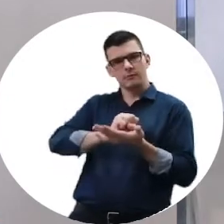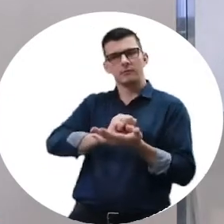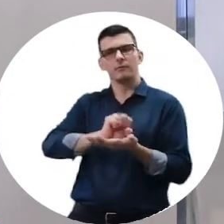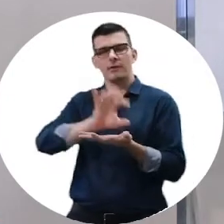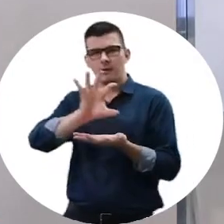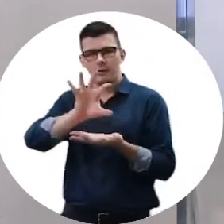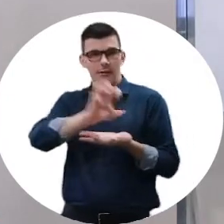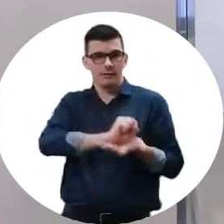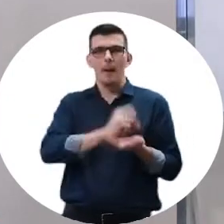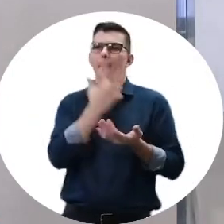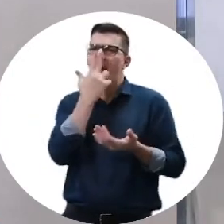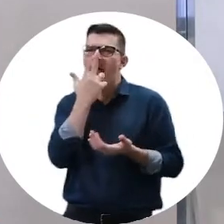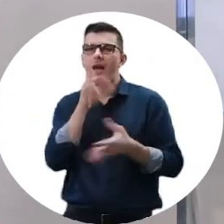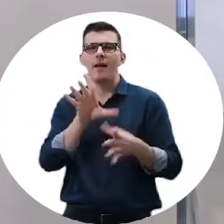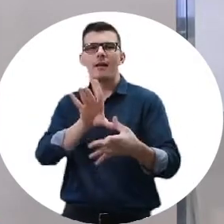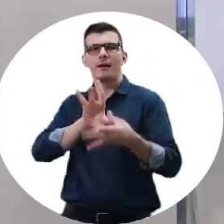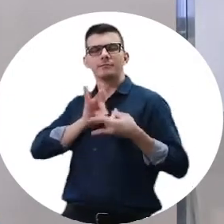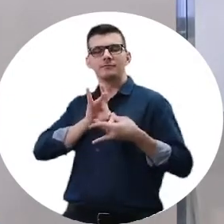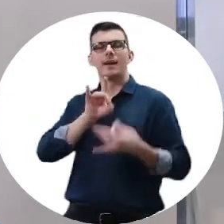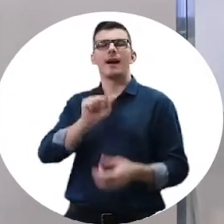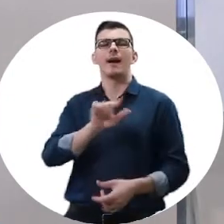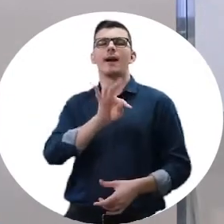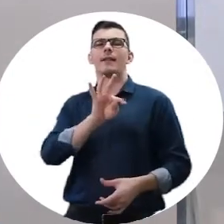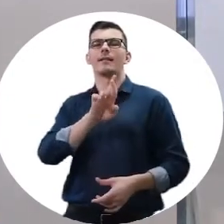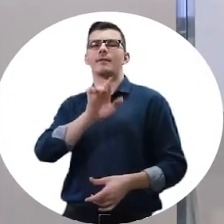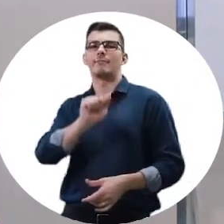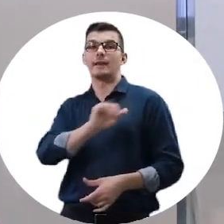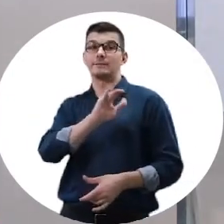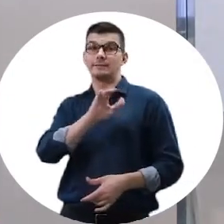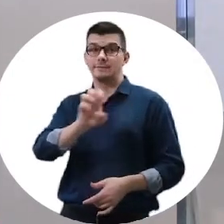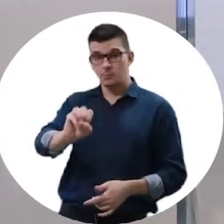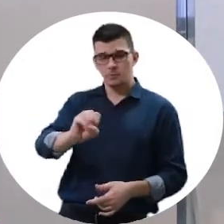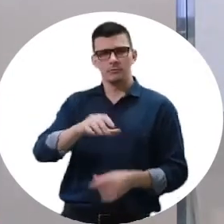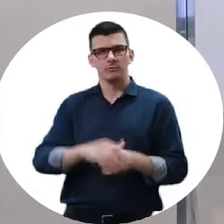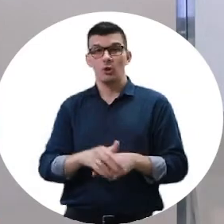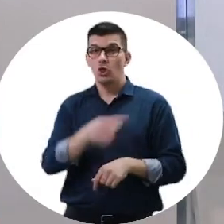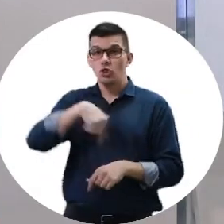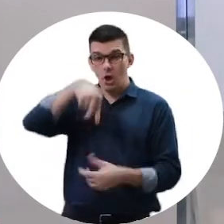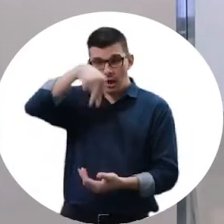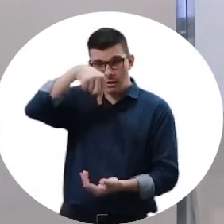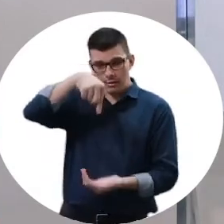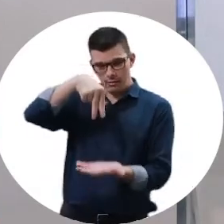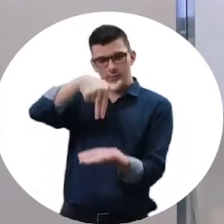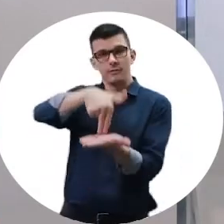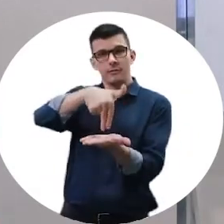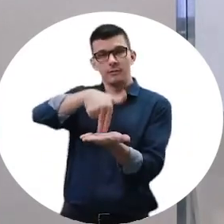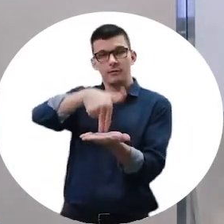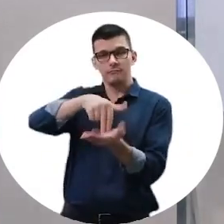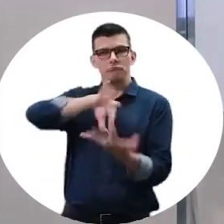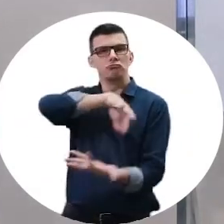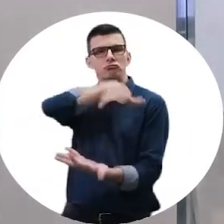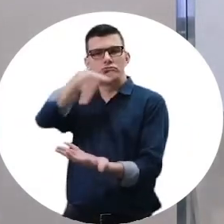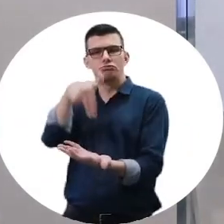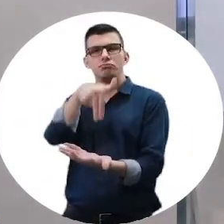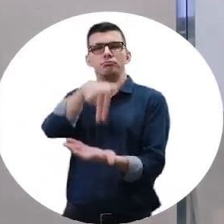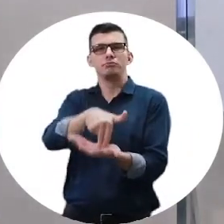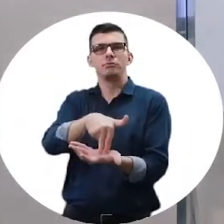massas menores. Então, quando a gente entra dentro do campo gravitacional da Terra, aparece em cima da gente uma força que a Terra